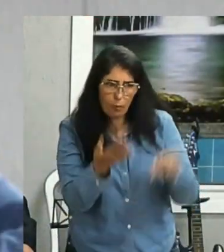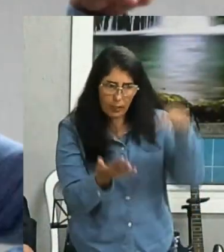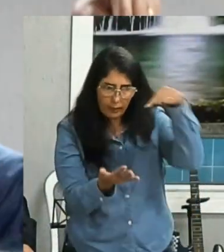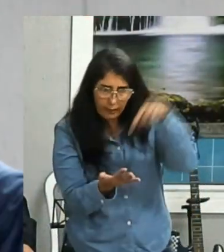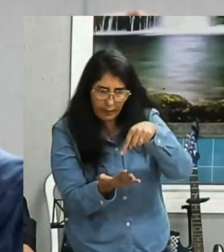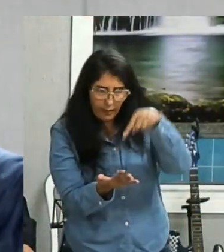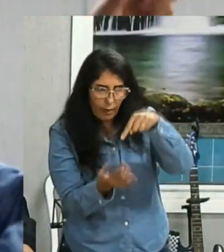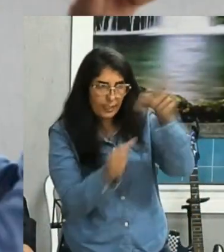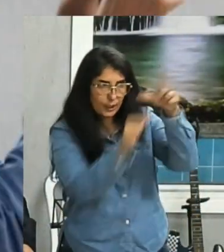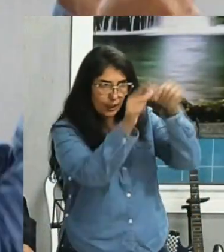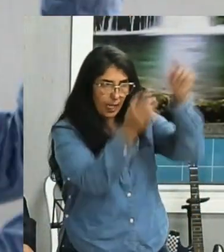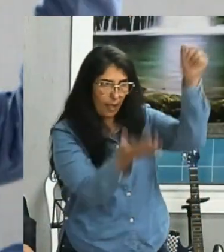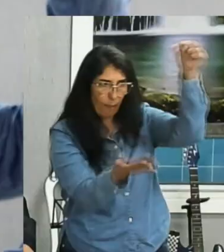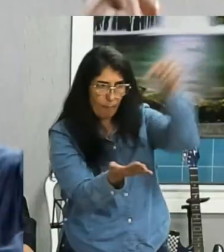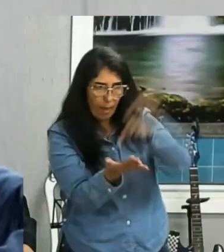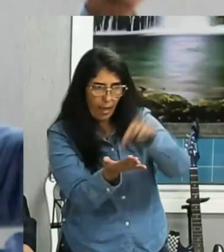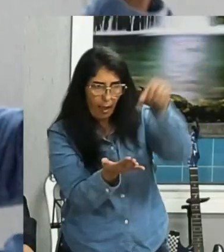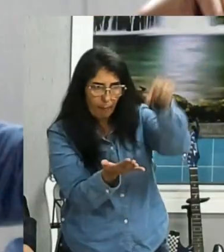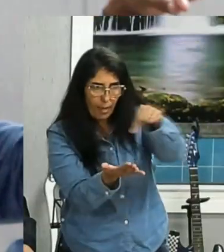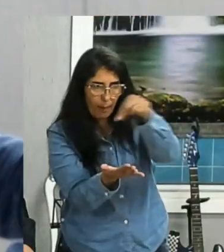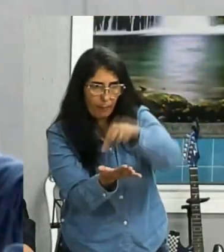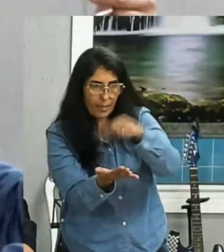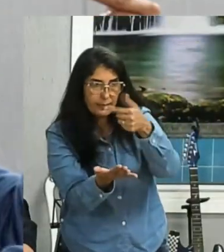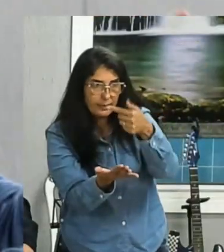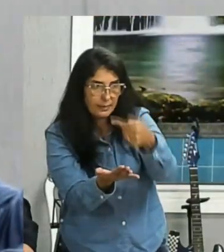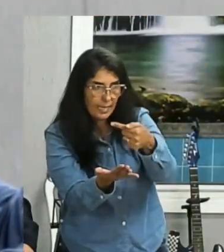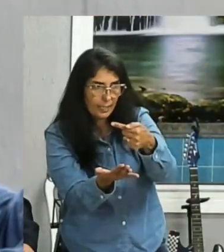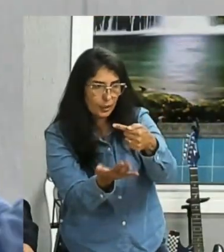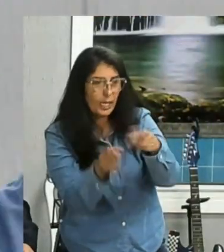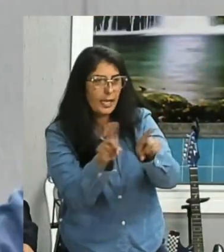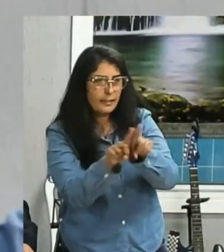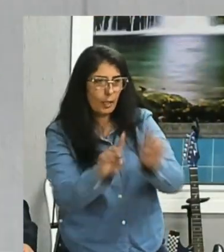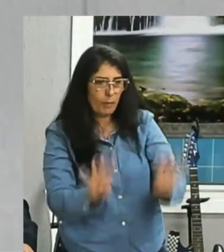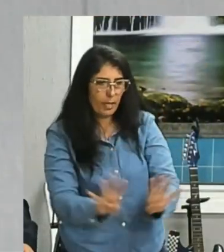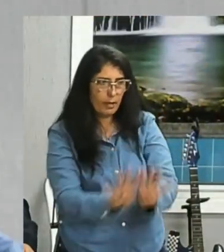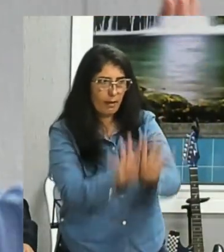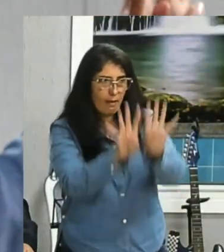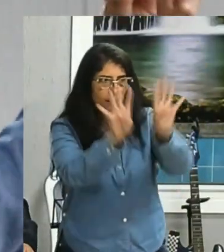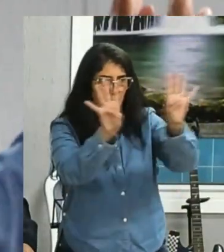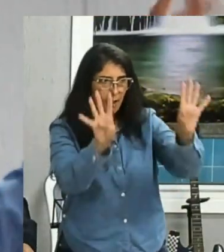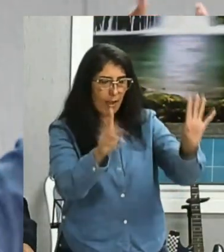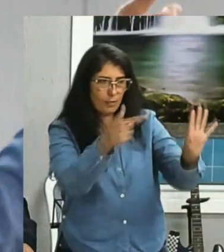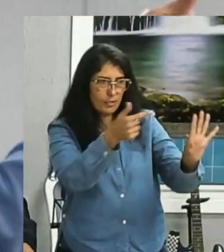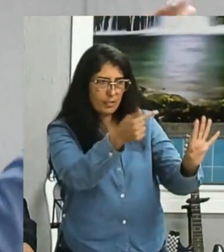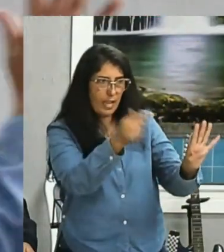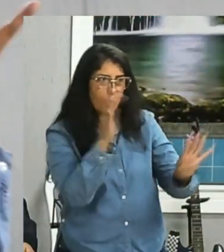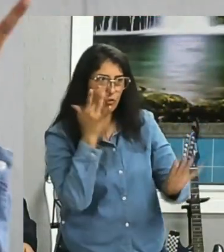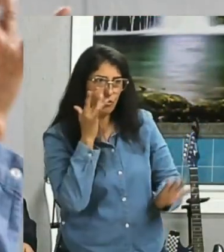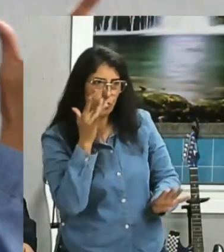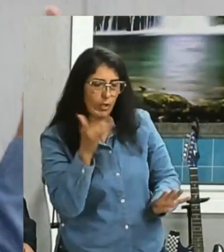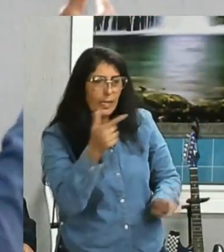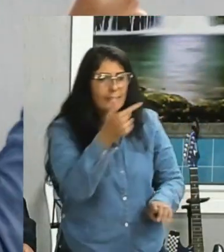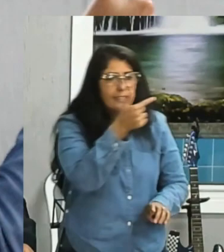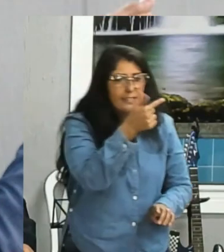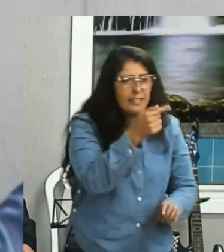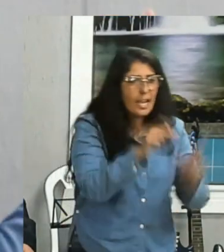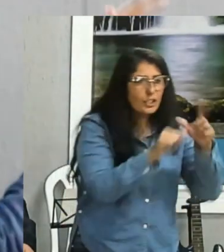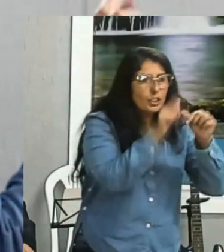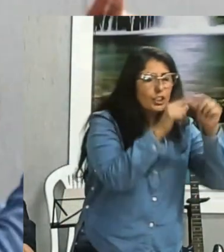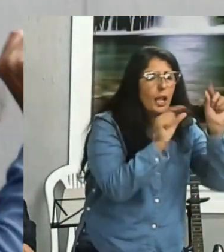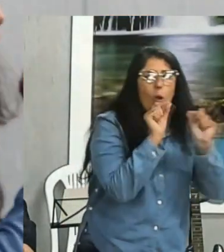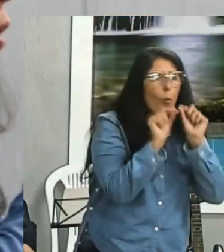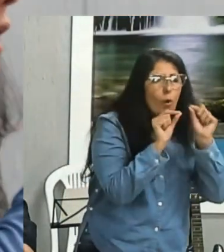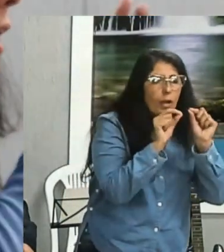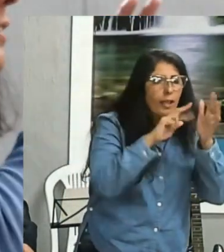e aos 7 candeeiros de ouro, as 7 estrelas são os anjos das 7